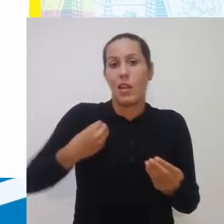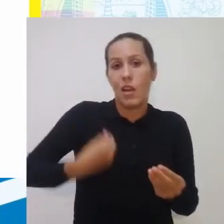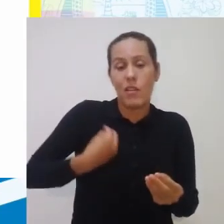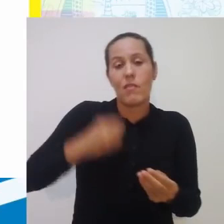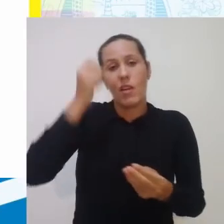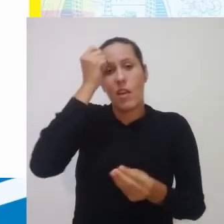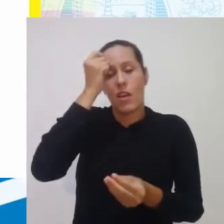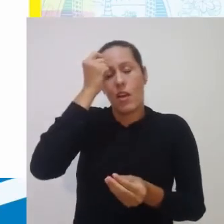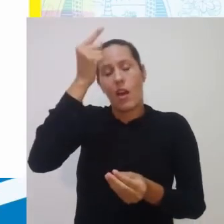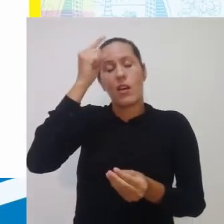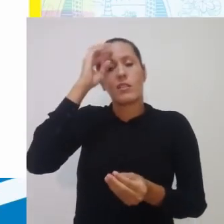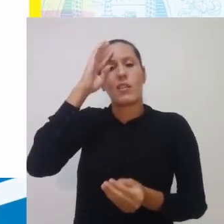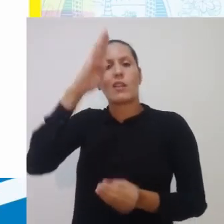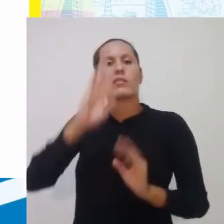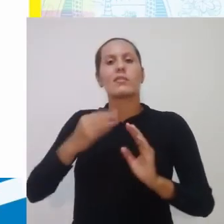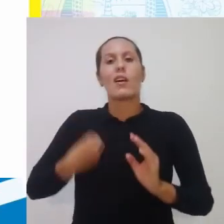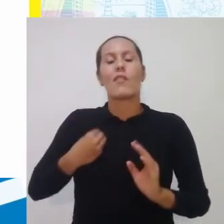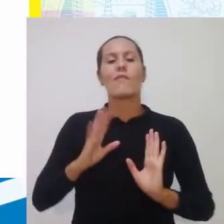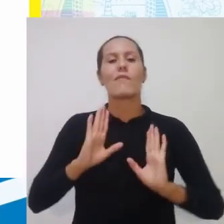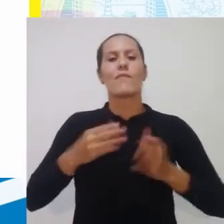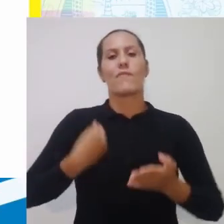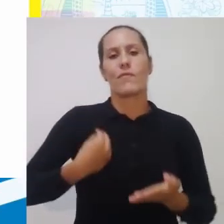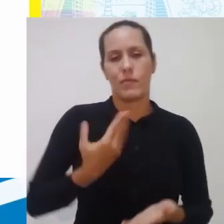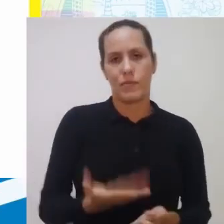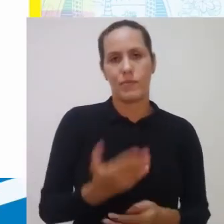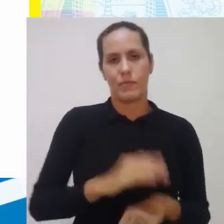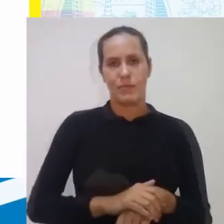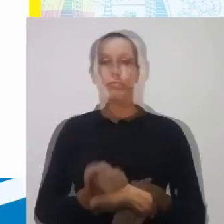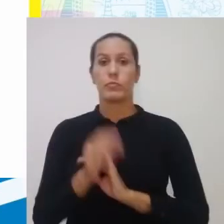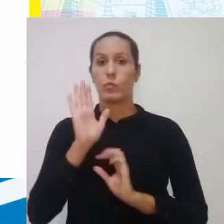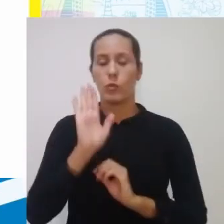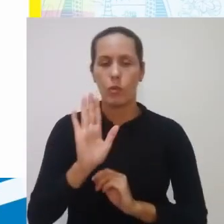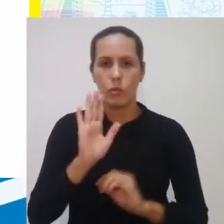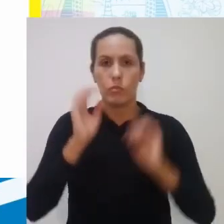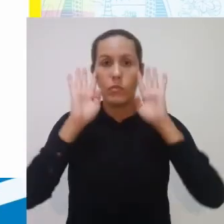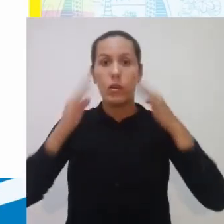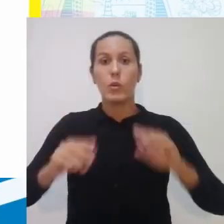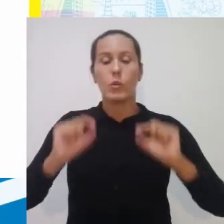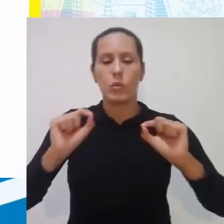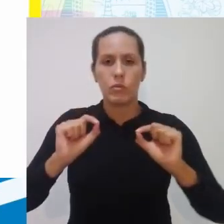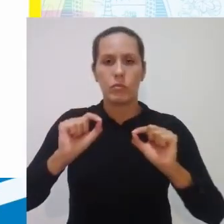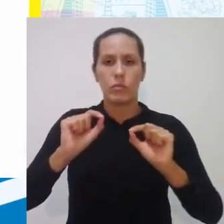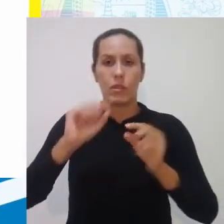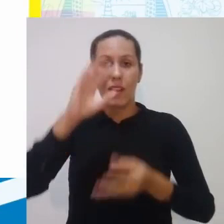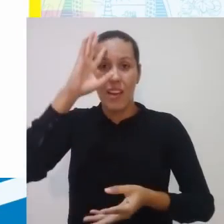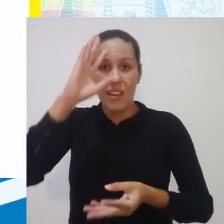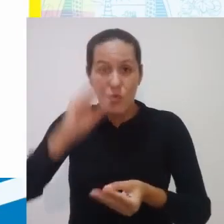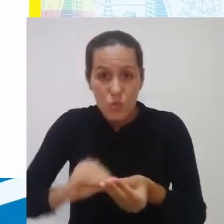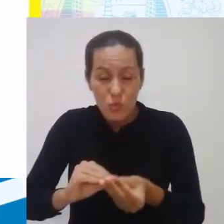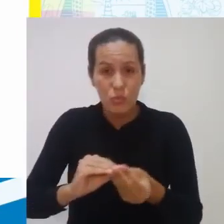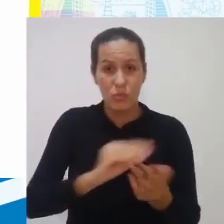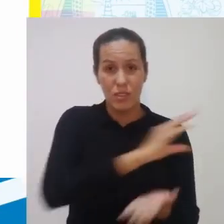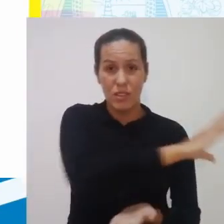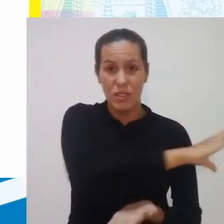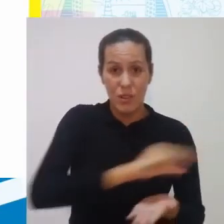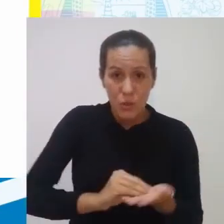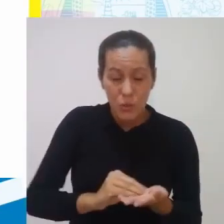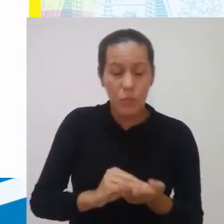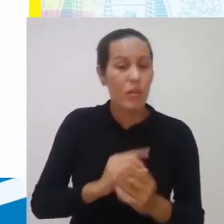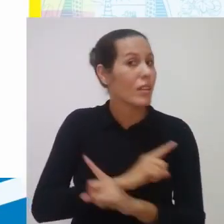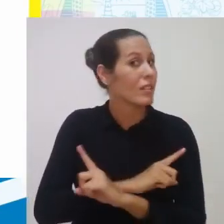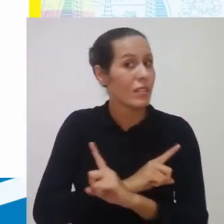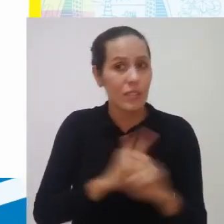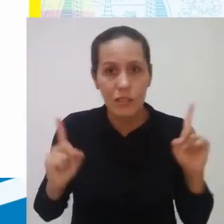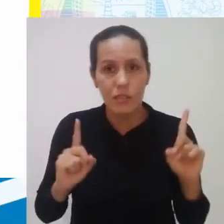a ideia central daquele seu texto original. Atenção! Resumo não